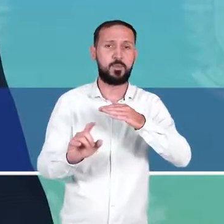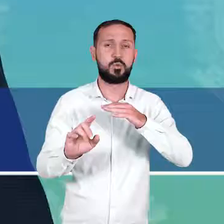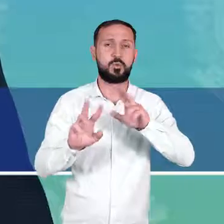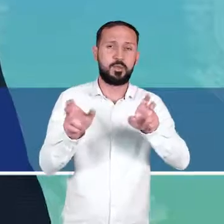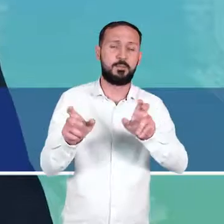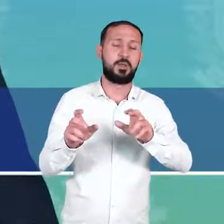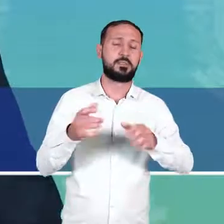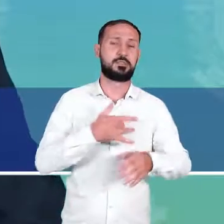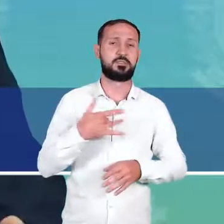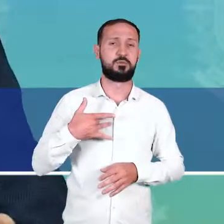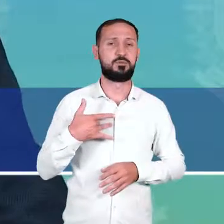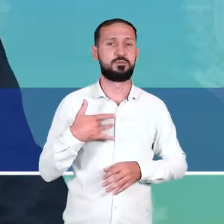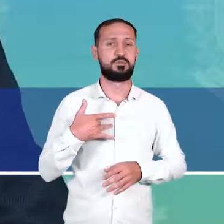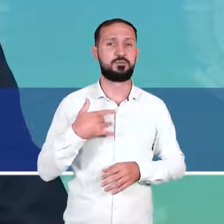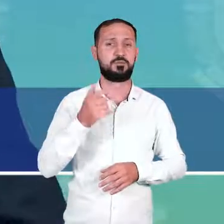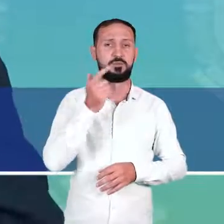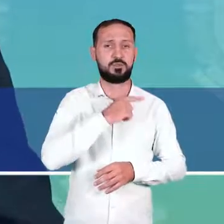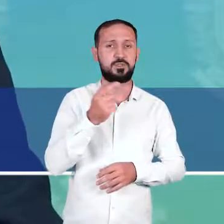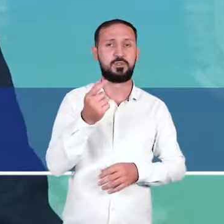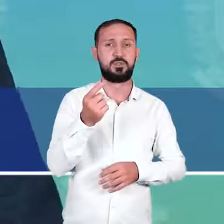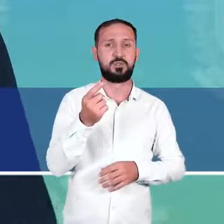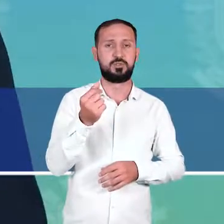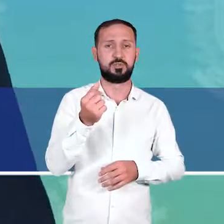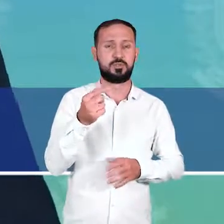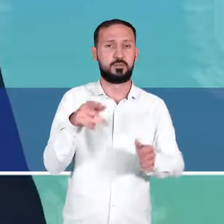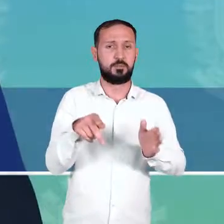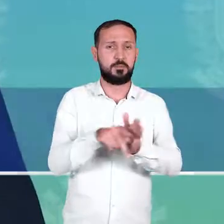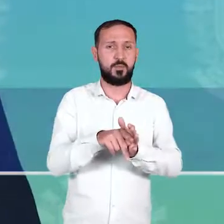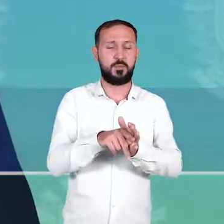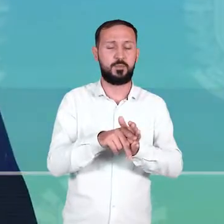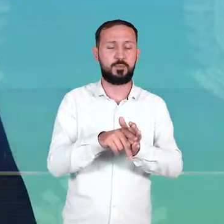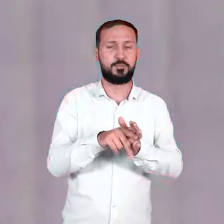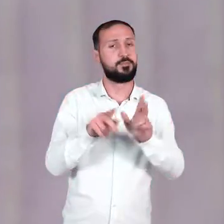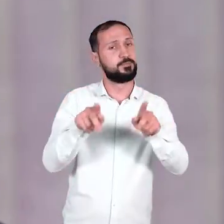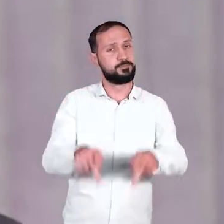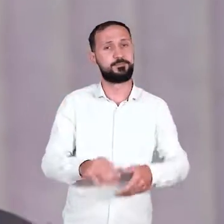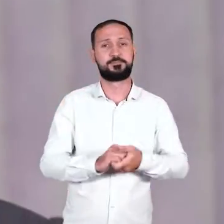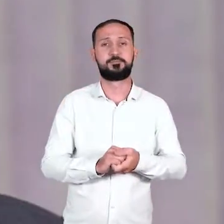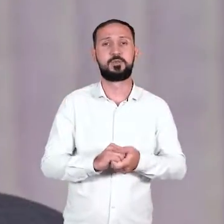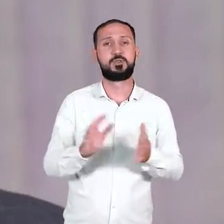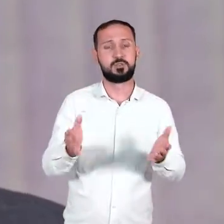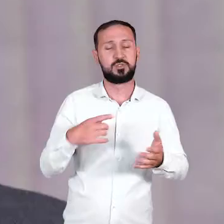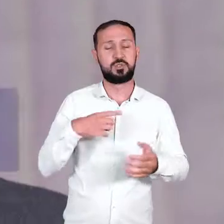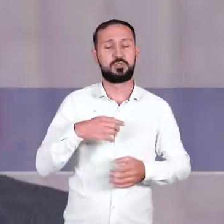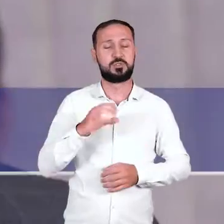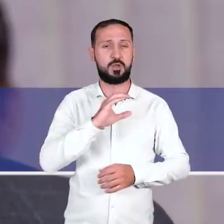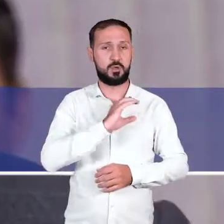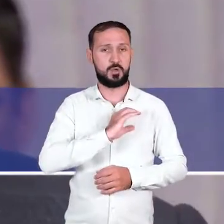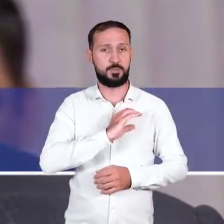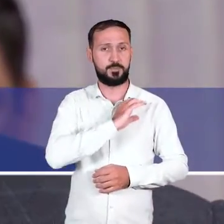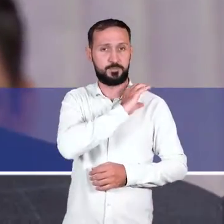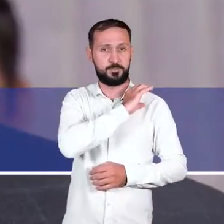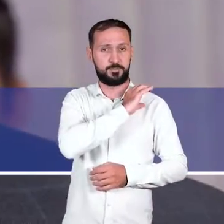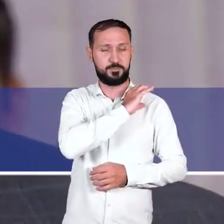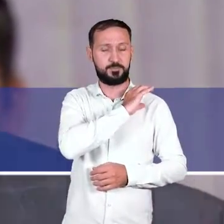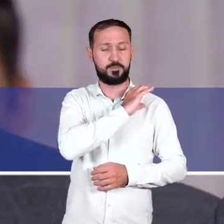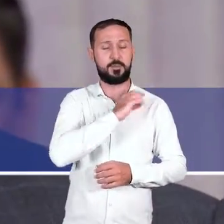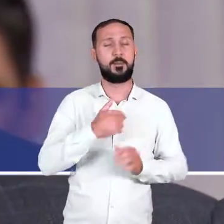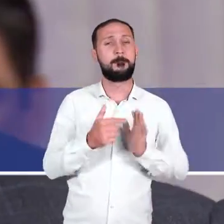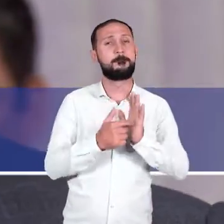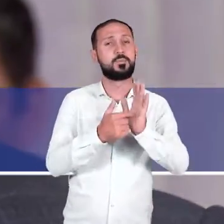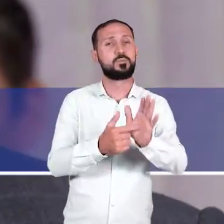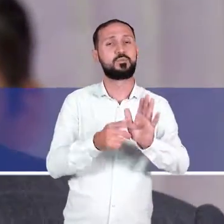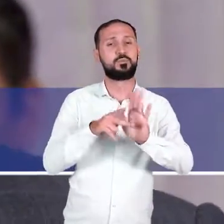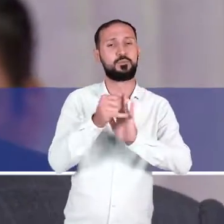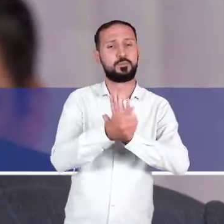área da saúde, certamente vai sobrar mais dinheiro para o atendimento à população. Já o deputado Capitão Contar, do PSL, apresentou